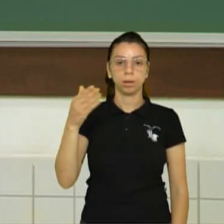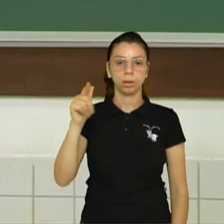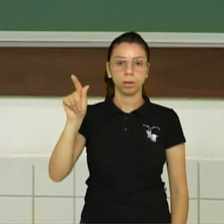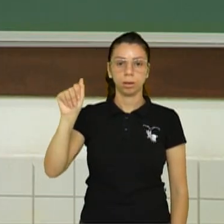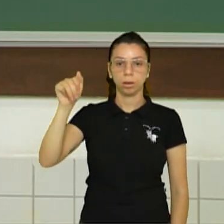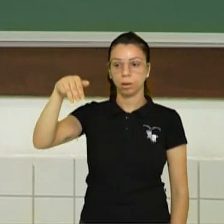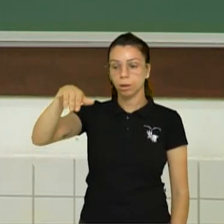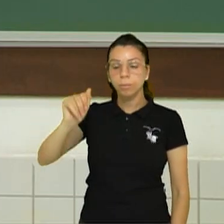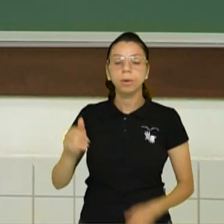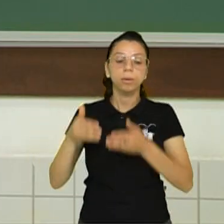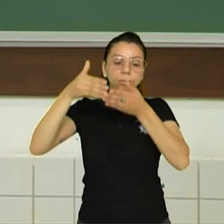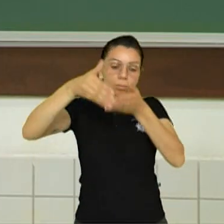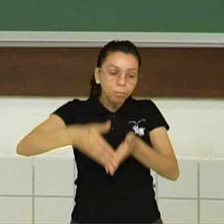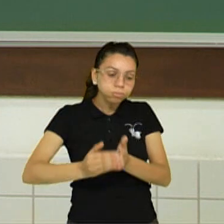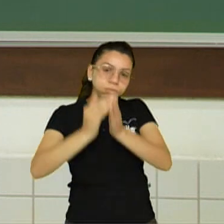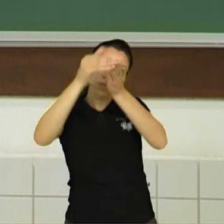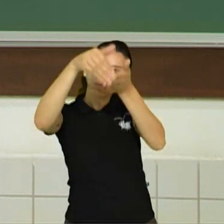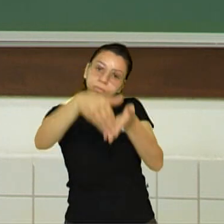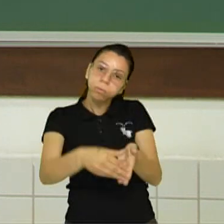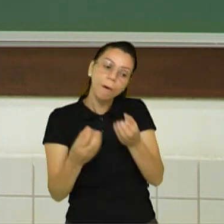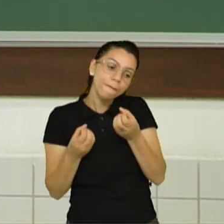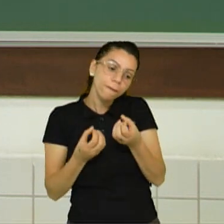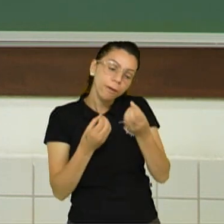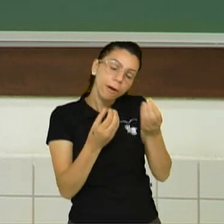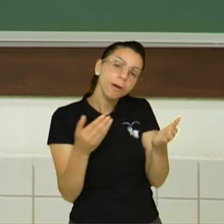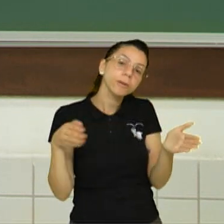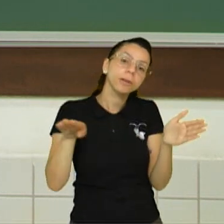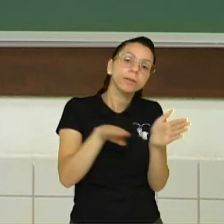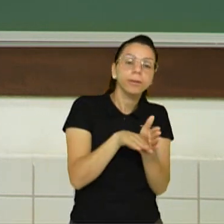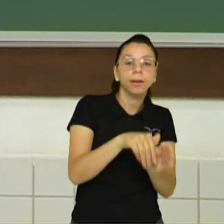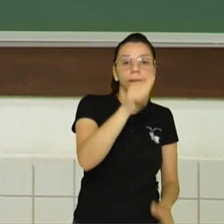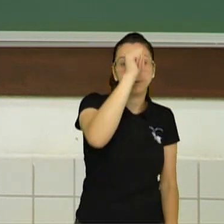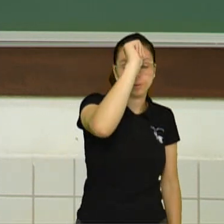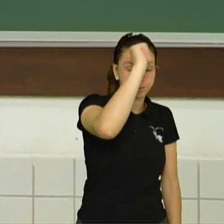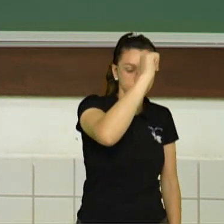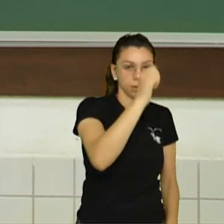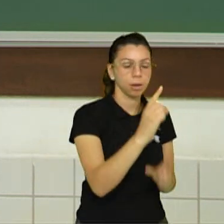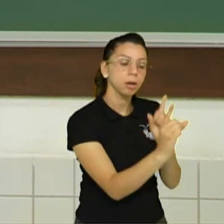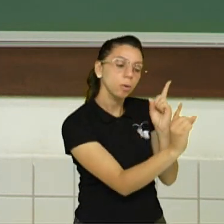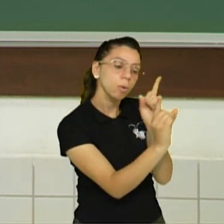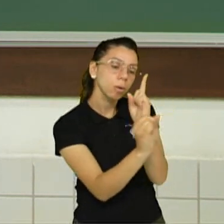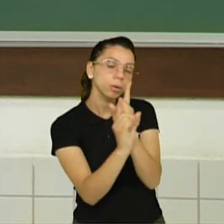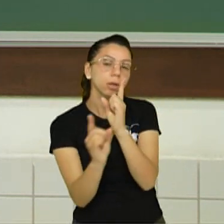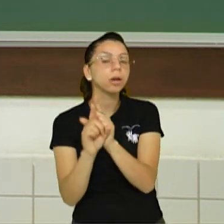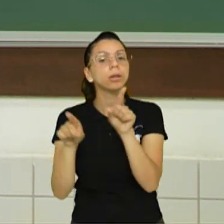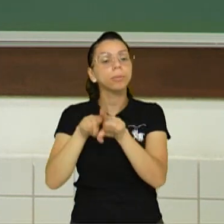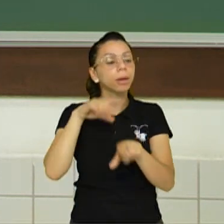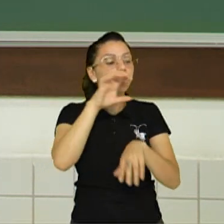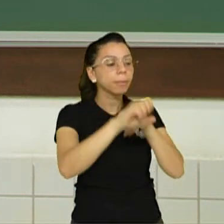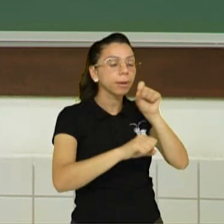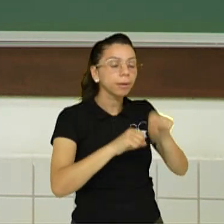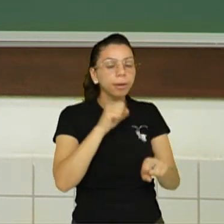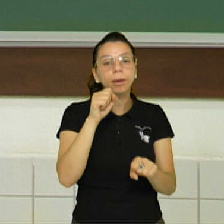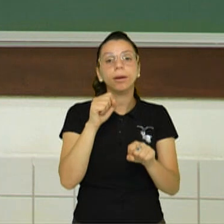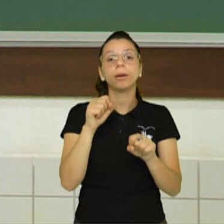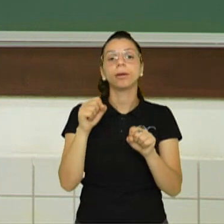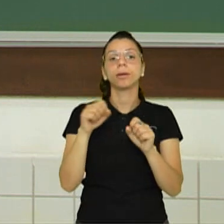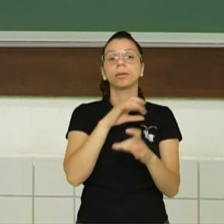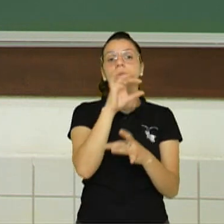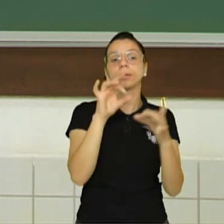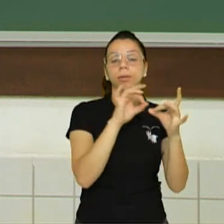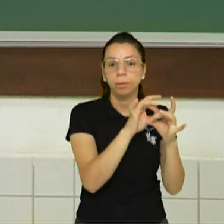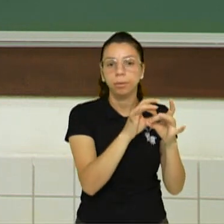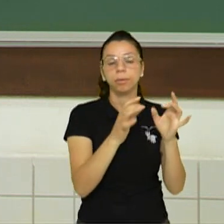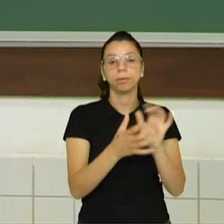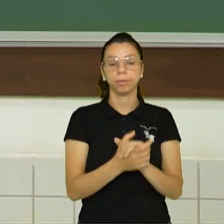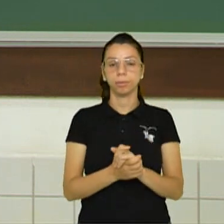jornada até as Índias, para descobrir o caminho das Índias, né, e buscar especiarias lá. E a forma que